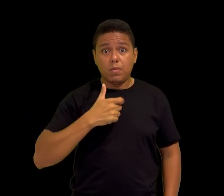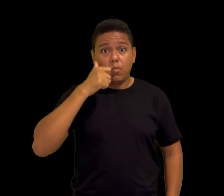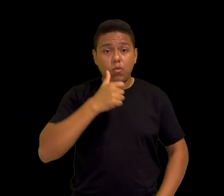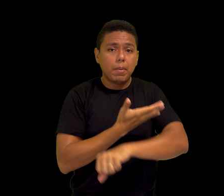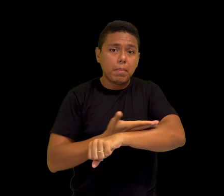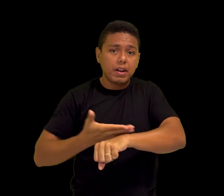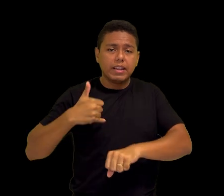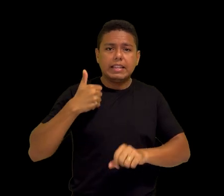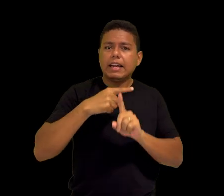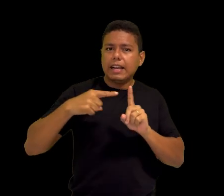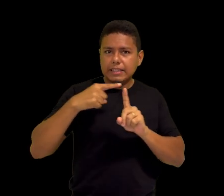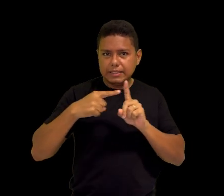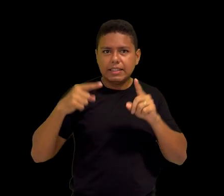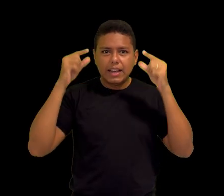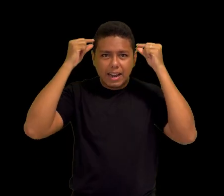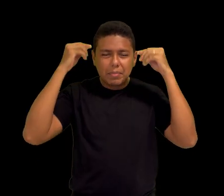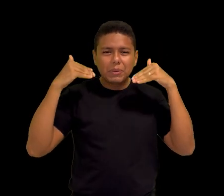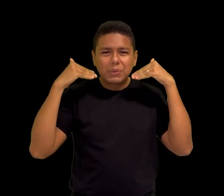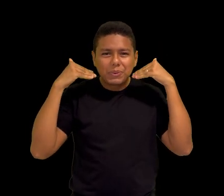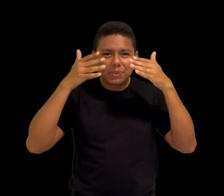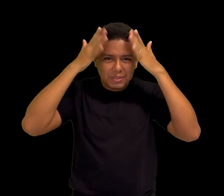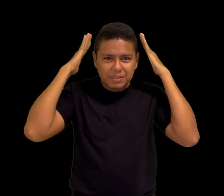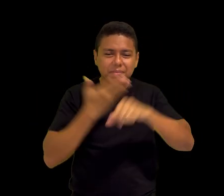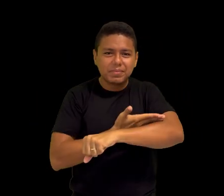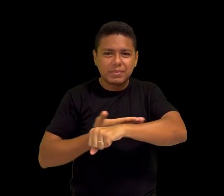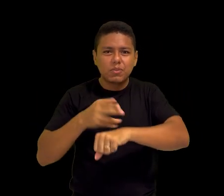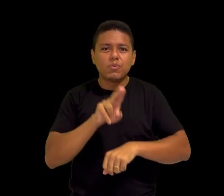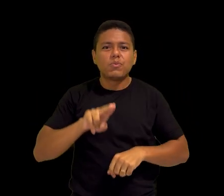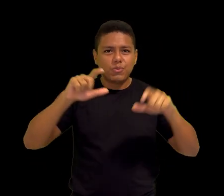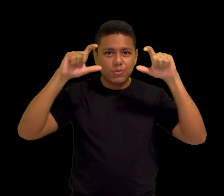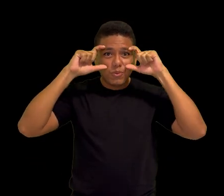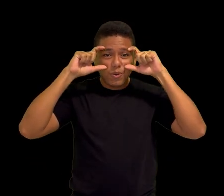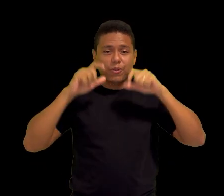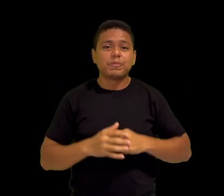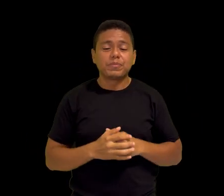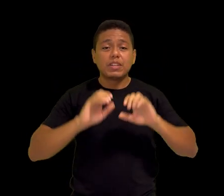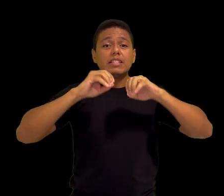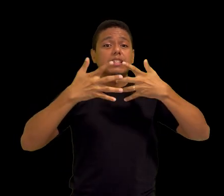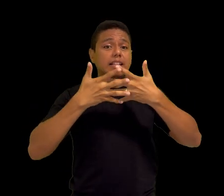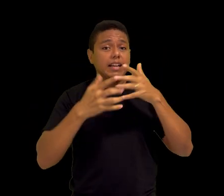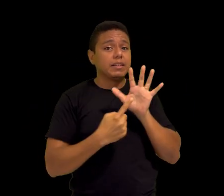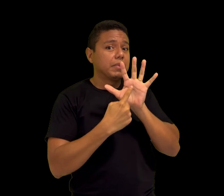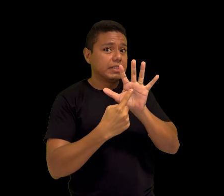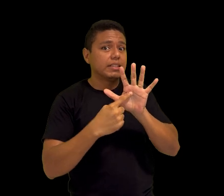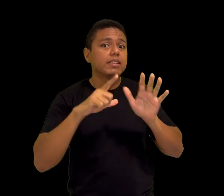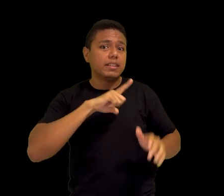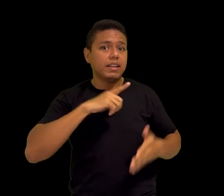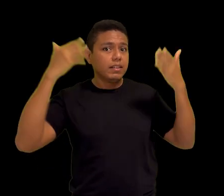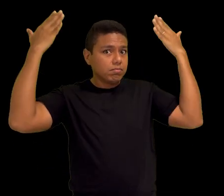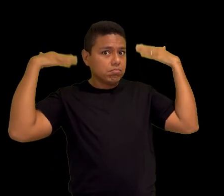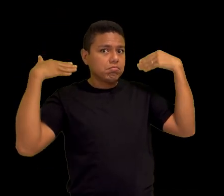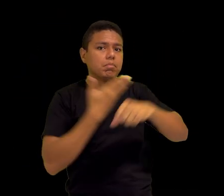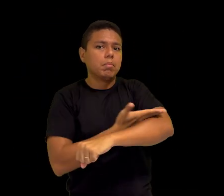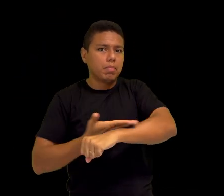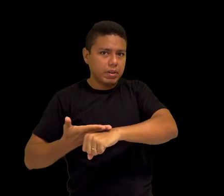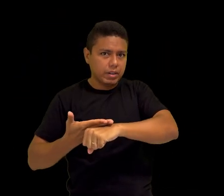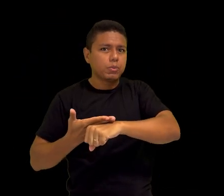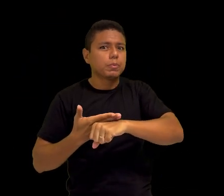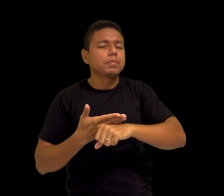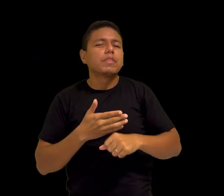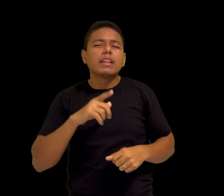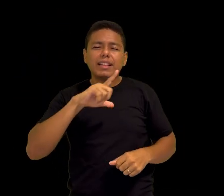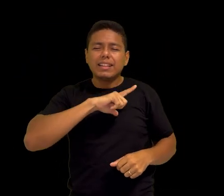idade, cabelos curtos, grisalhos e uso óculos. E os slides que eu vou apresentar têm fundo branco e no canto superior